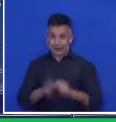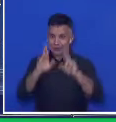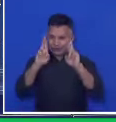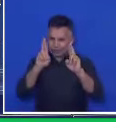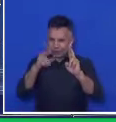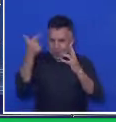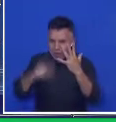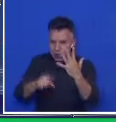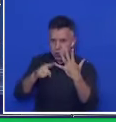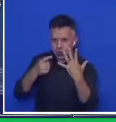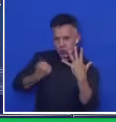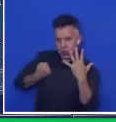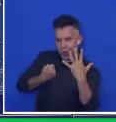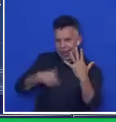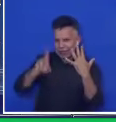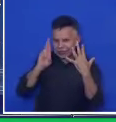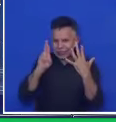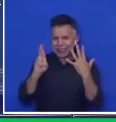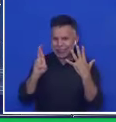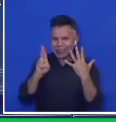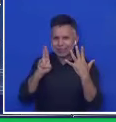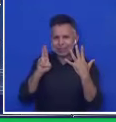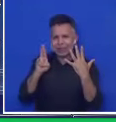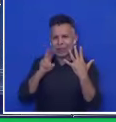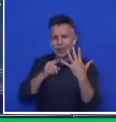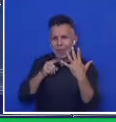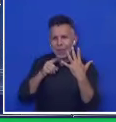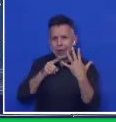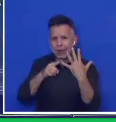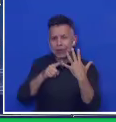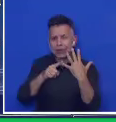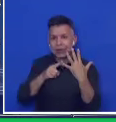Vamos lá, mais um número, dedos cruzados.